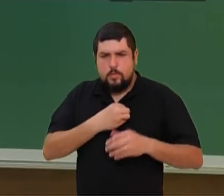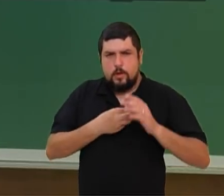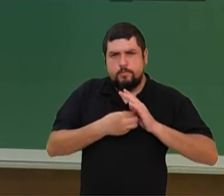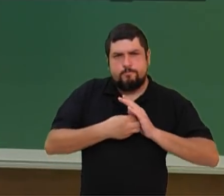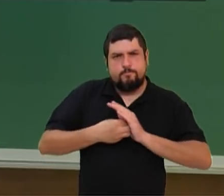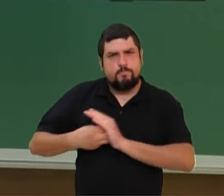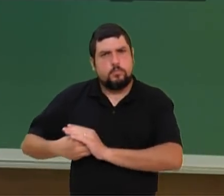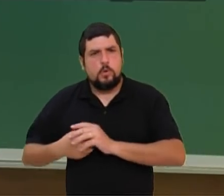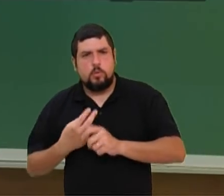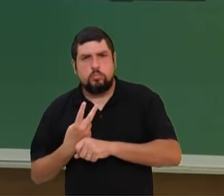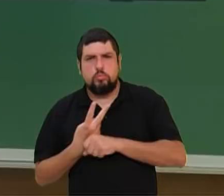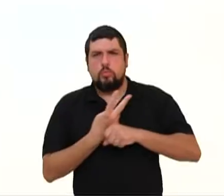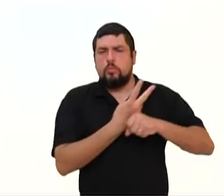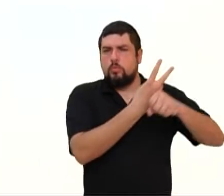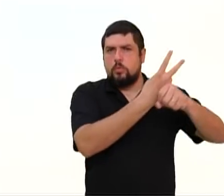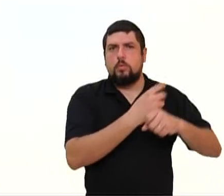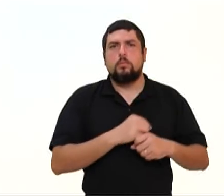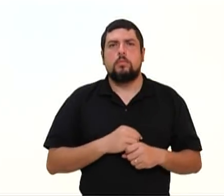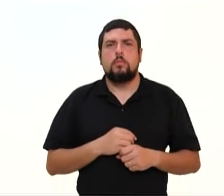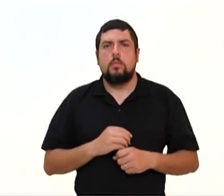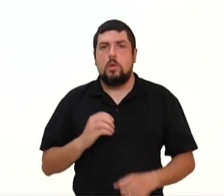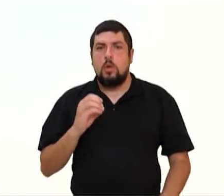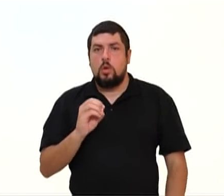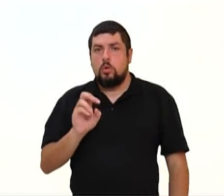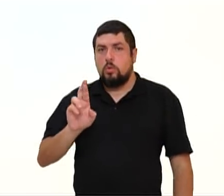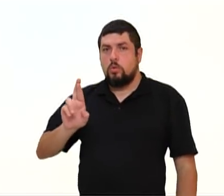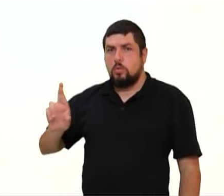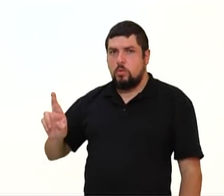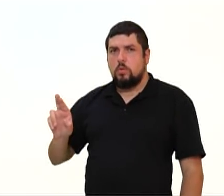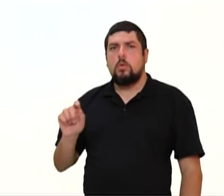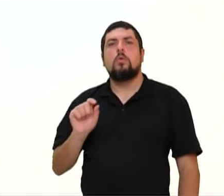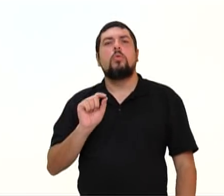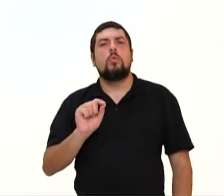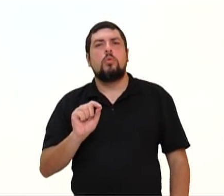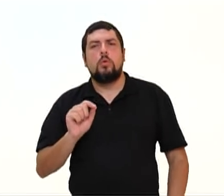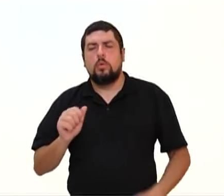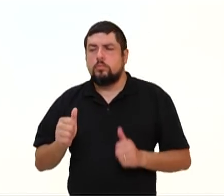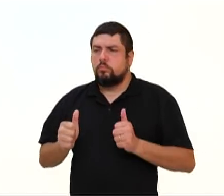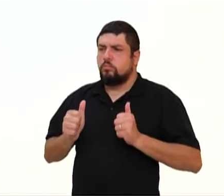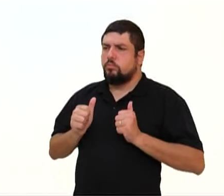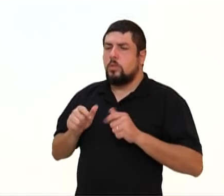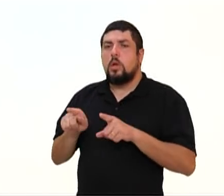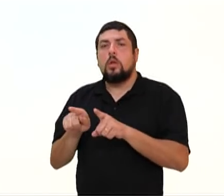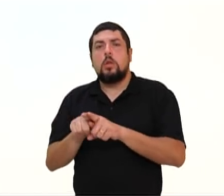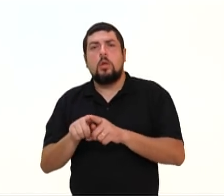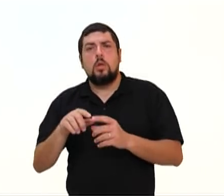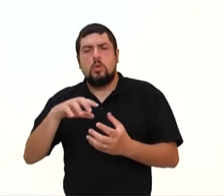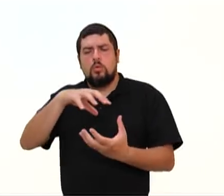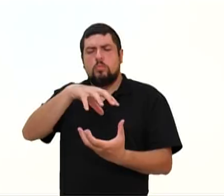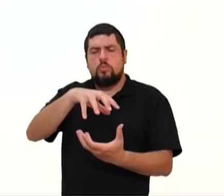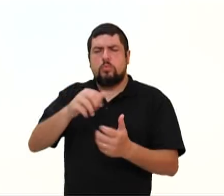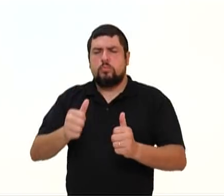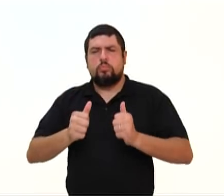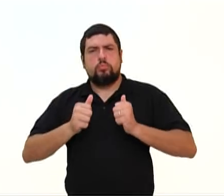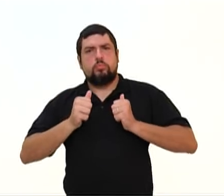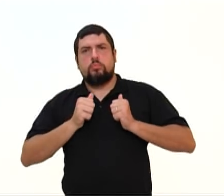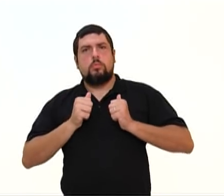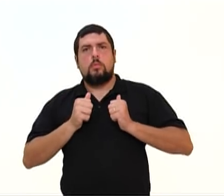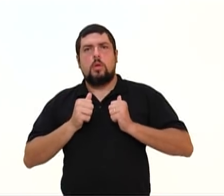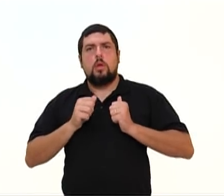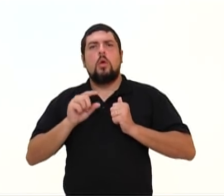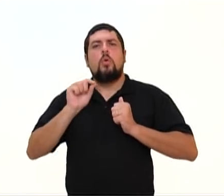maldade. Já no Oriente, os ideais são a passividade e a fuga do mundo. Não se preocupar com problemas, viver